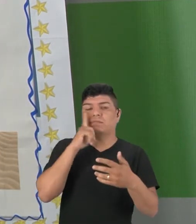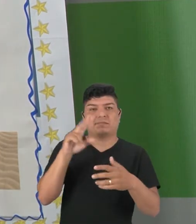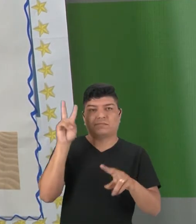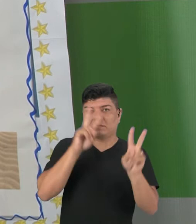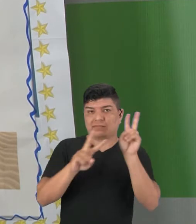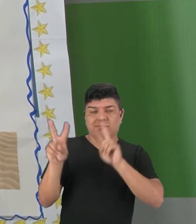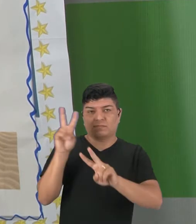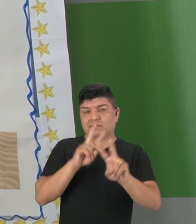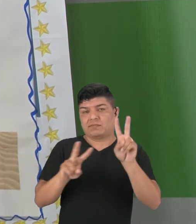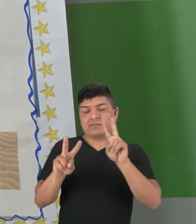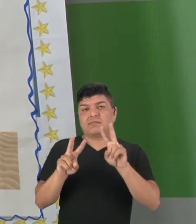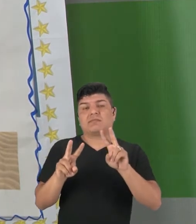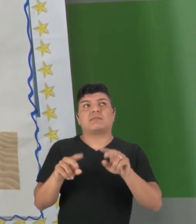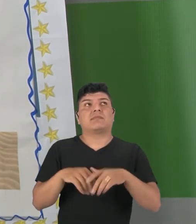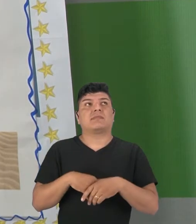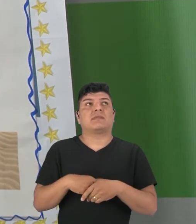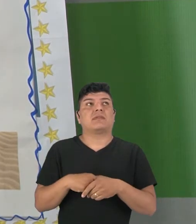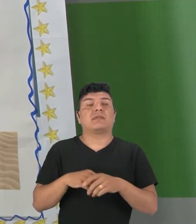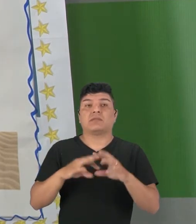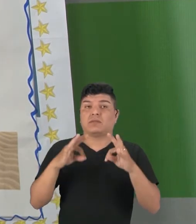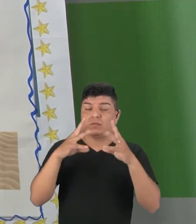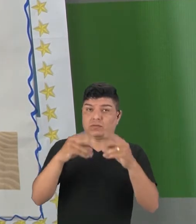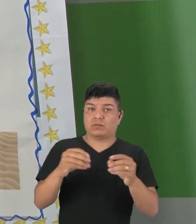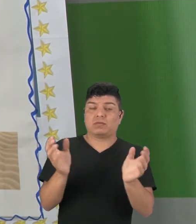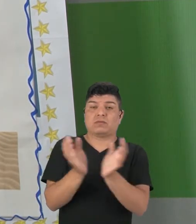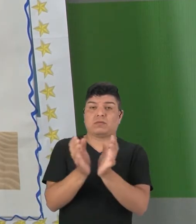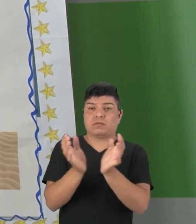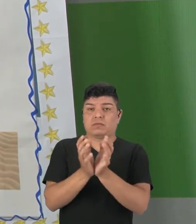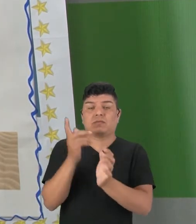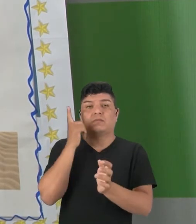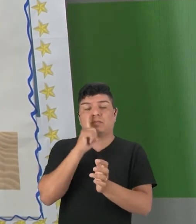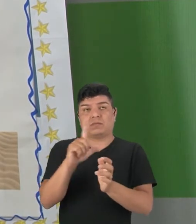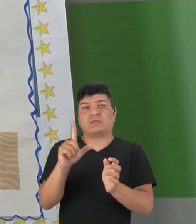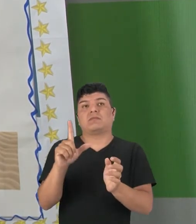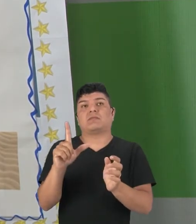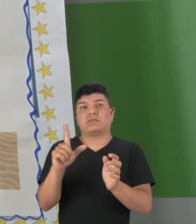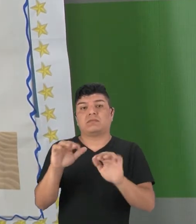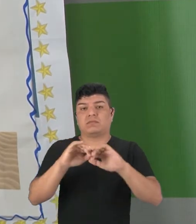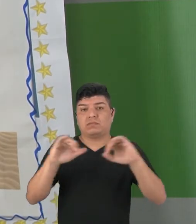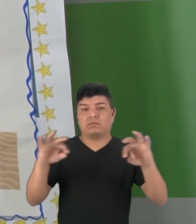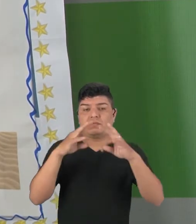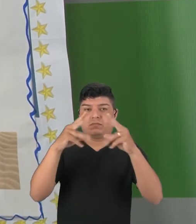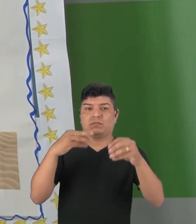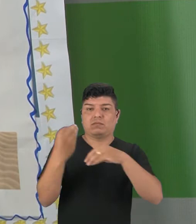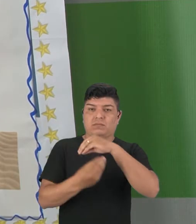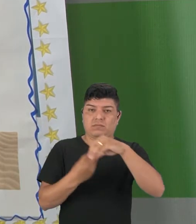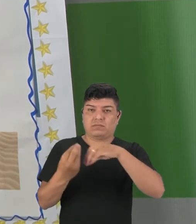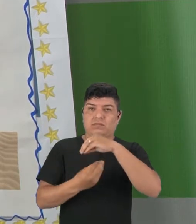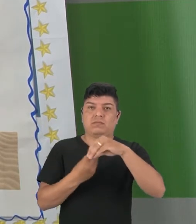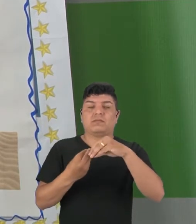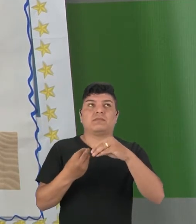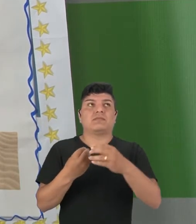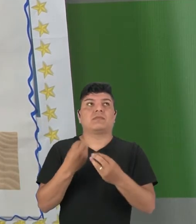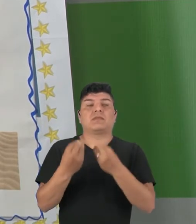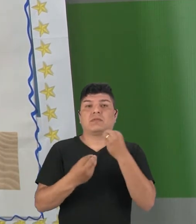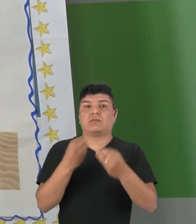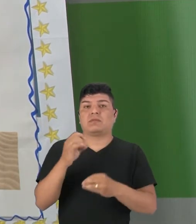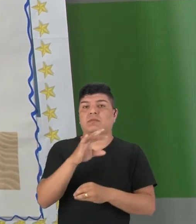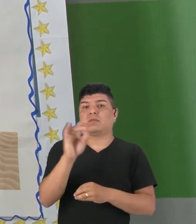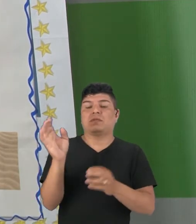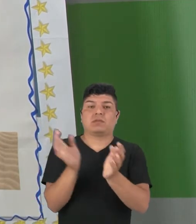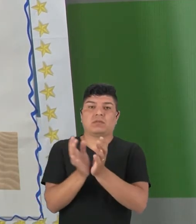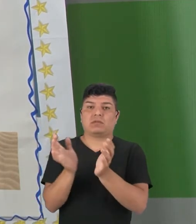conseguimos visualizar esses elementos. Se todos os grupos a gente vai conseguir, ó, conseguiram separar todas as misturas, como cada